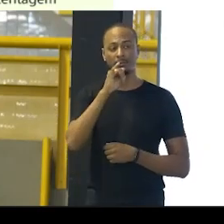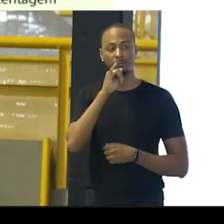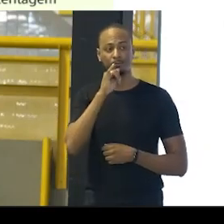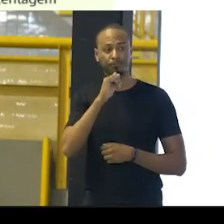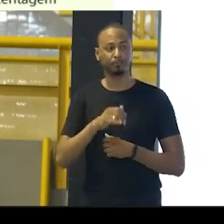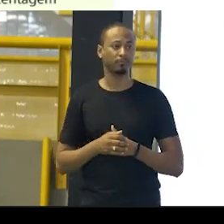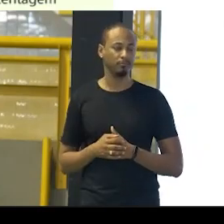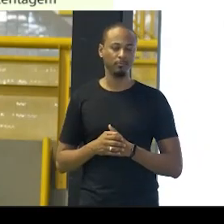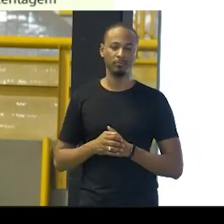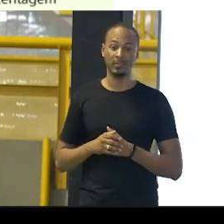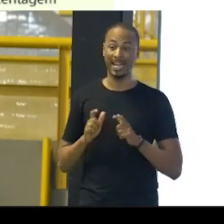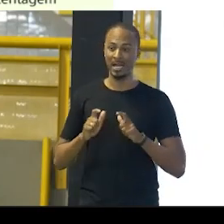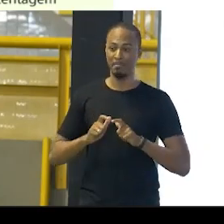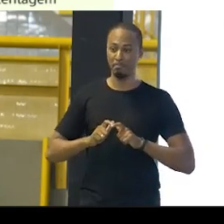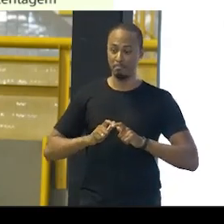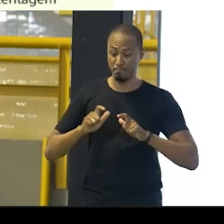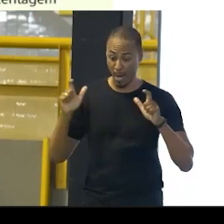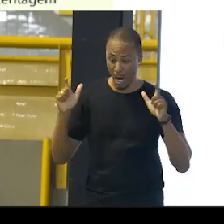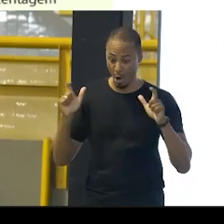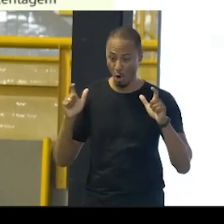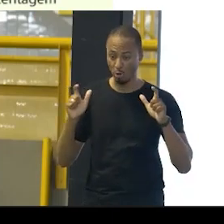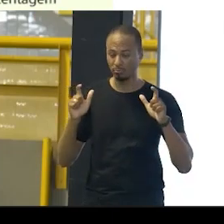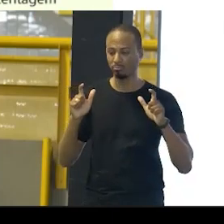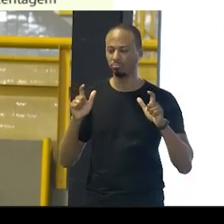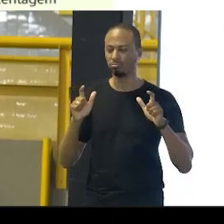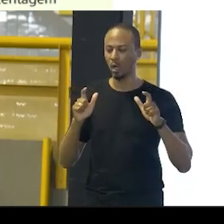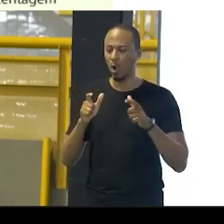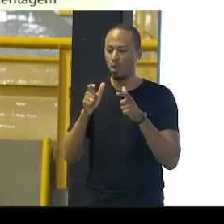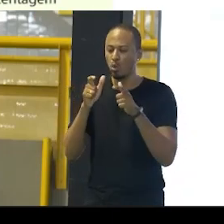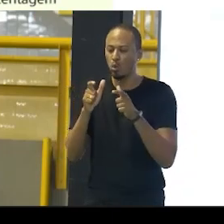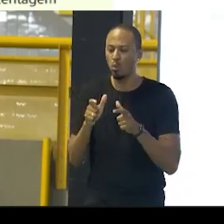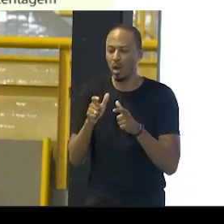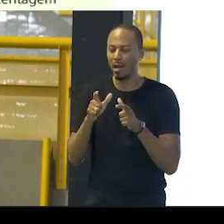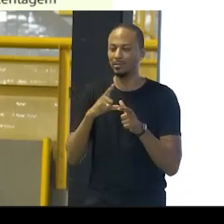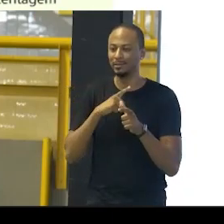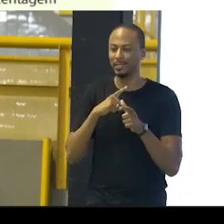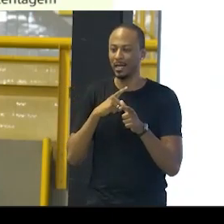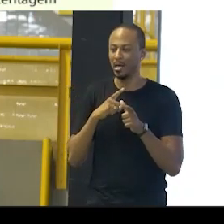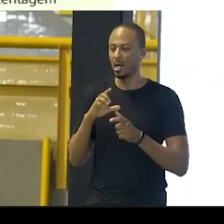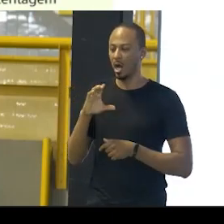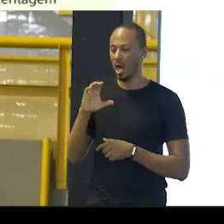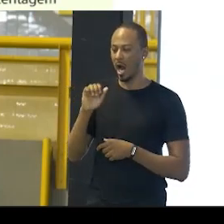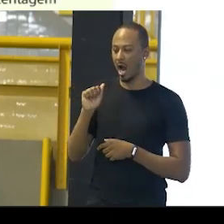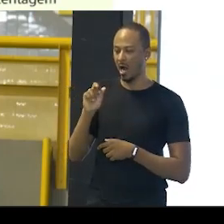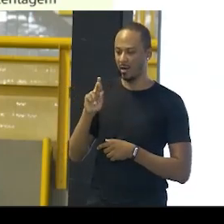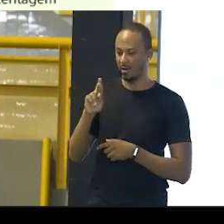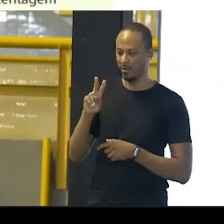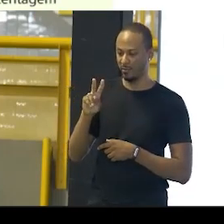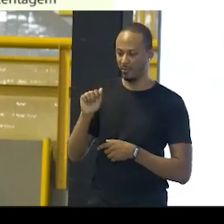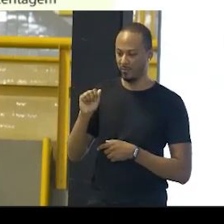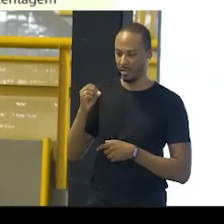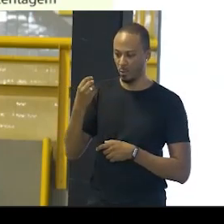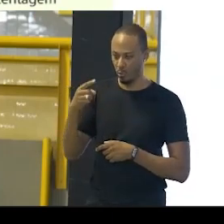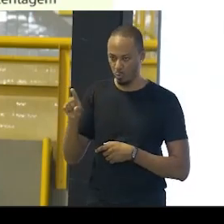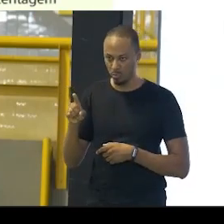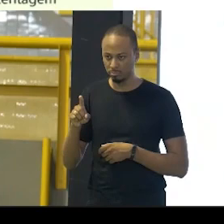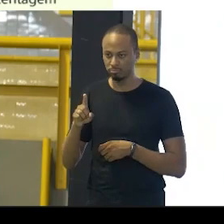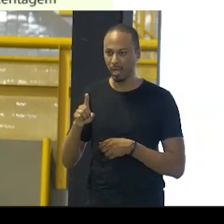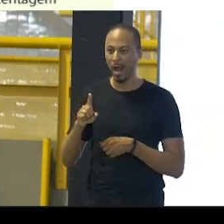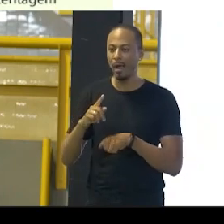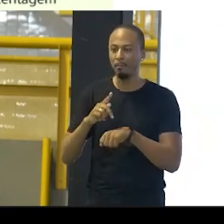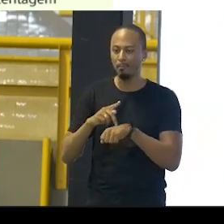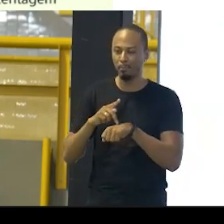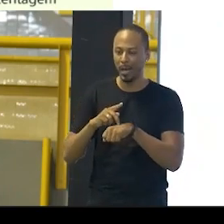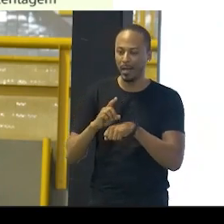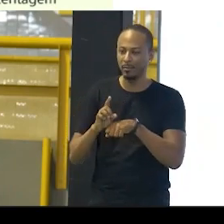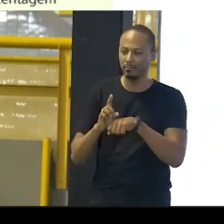a maior parte das reservas internacionais de carvão mineral estão situadas no hemisfério norte. Ok? Lembra